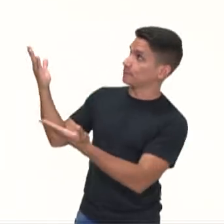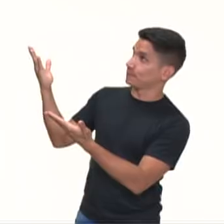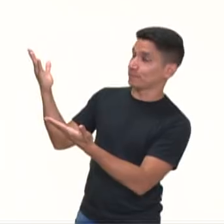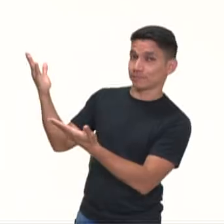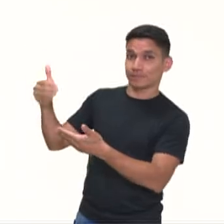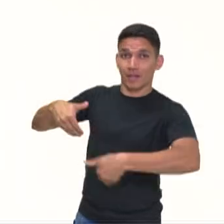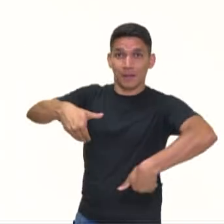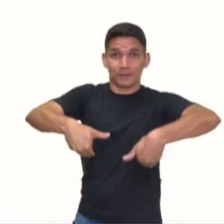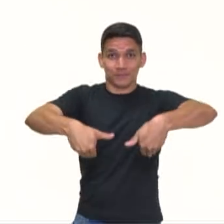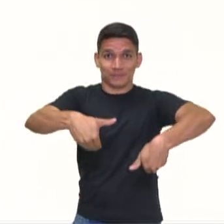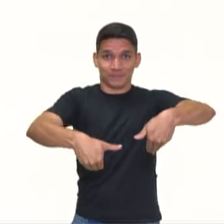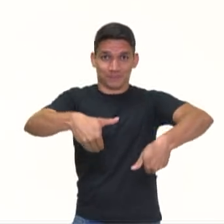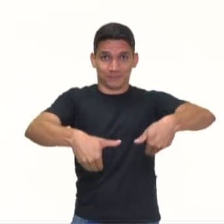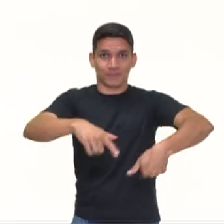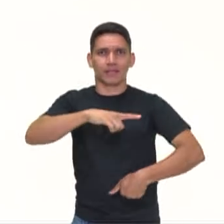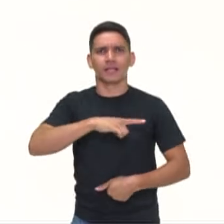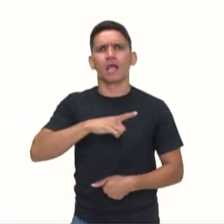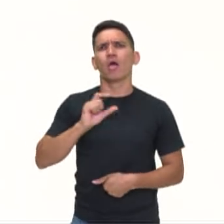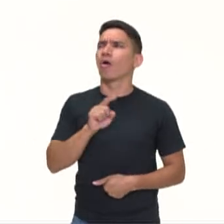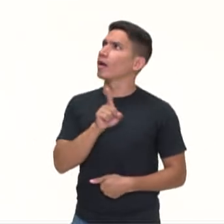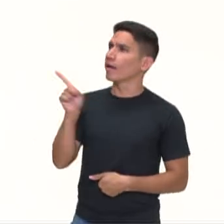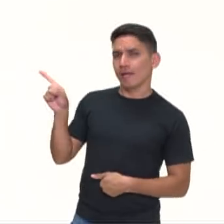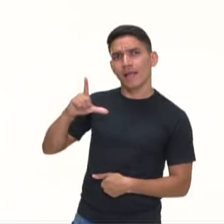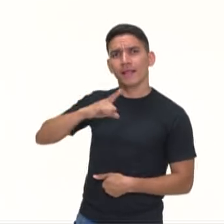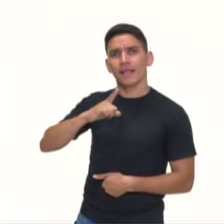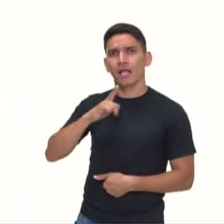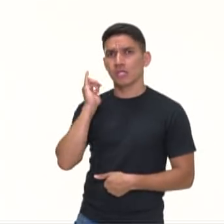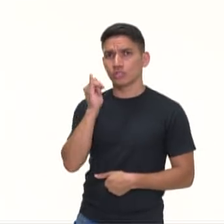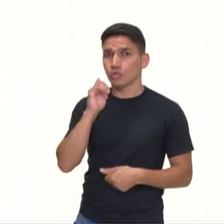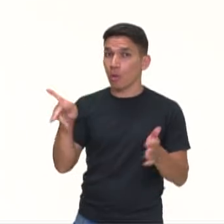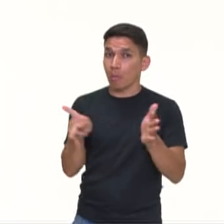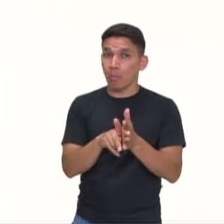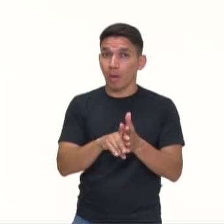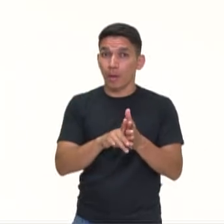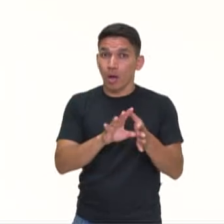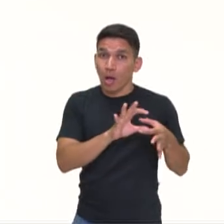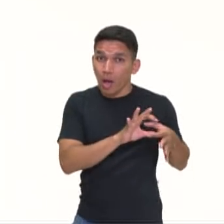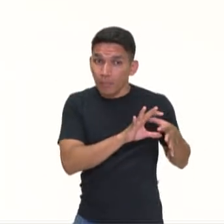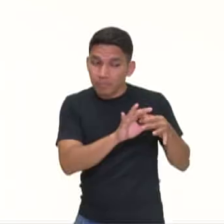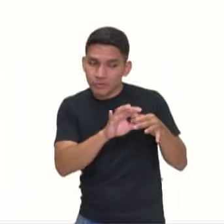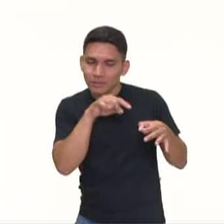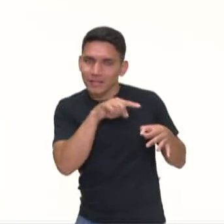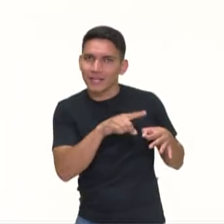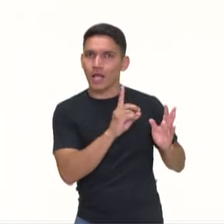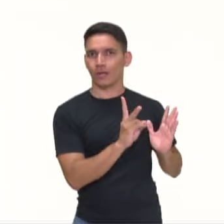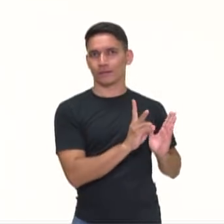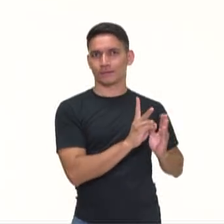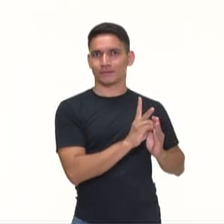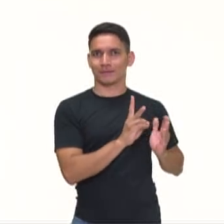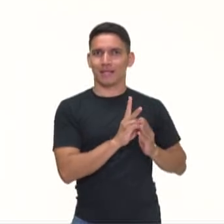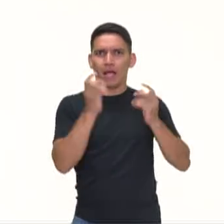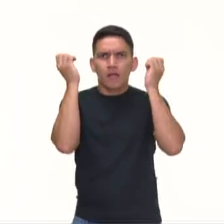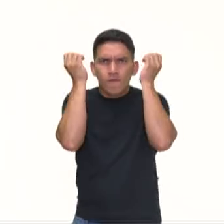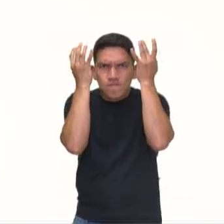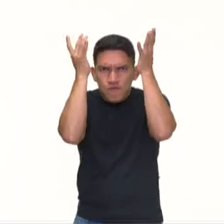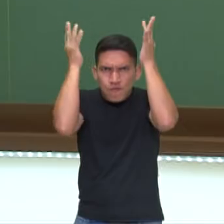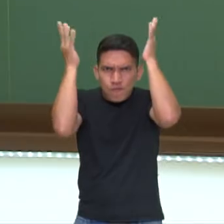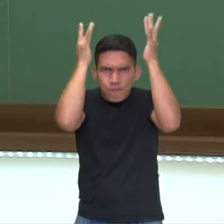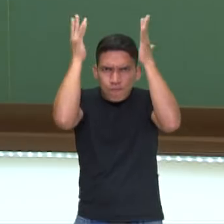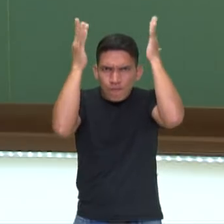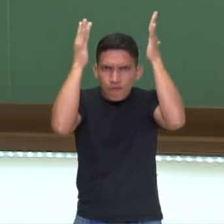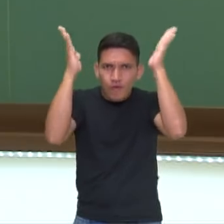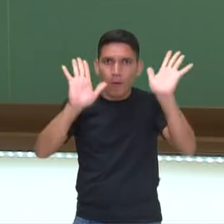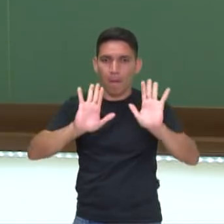do Curupira. É uma lenda que tem base na cultura indígena. O Curupira, cabelo de fogo, pé virado para trás.